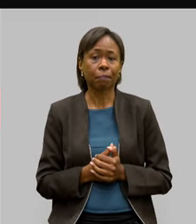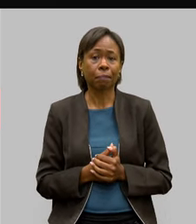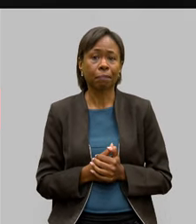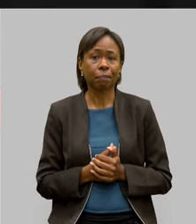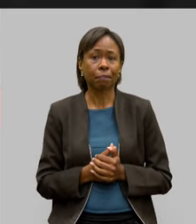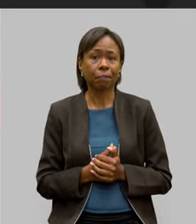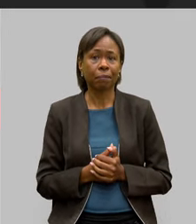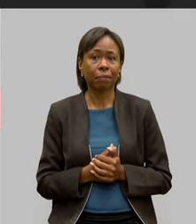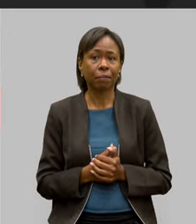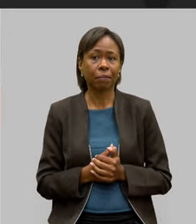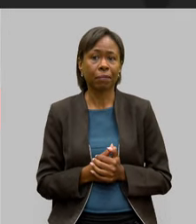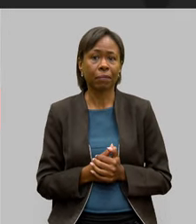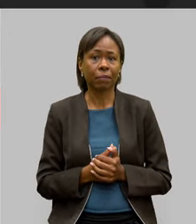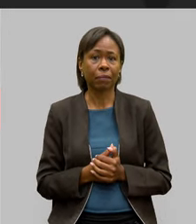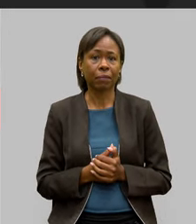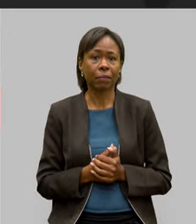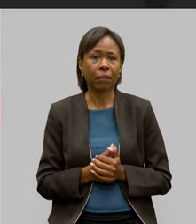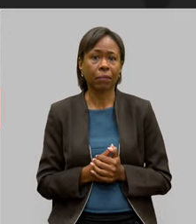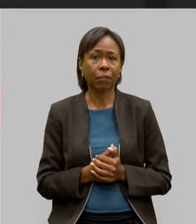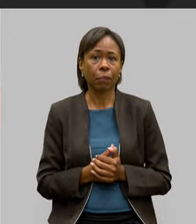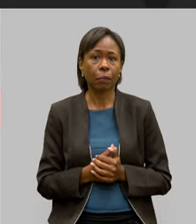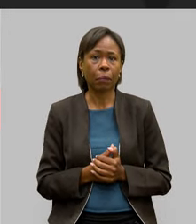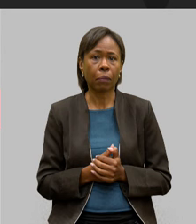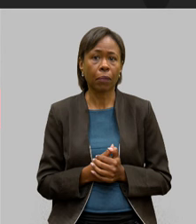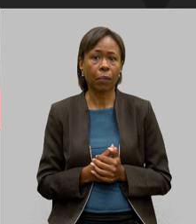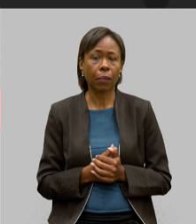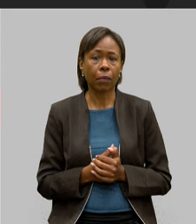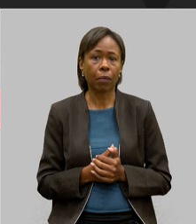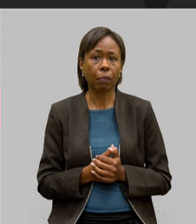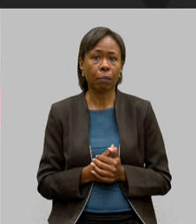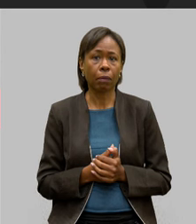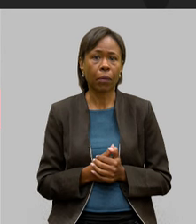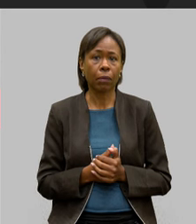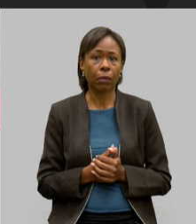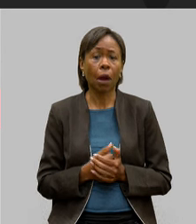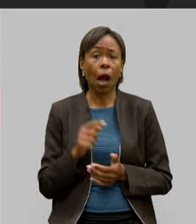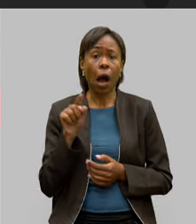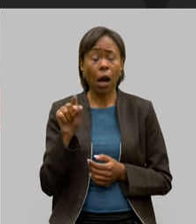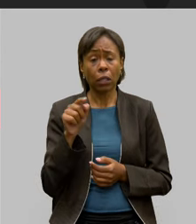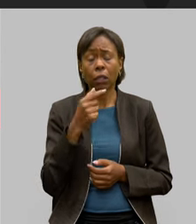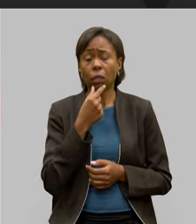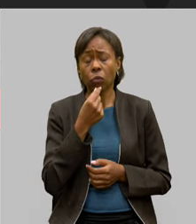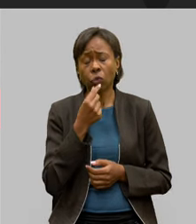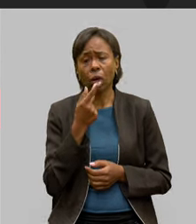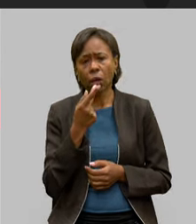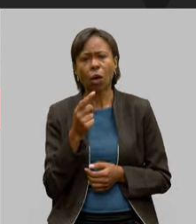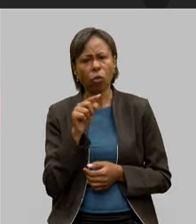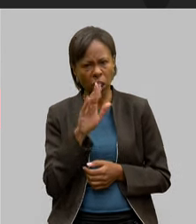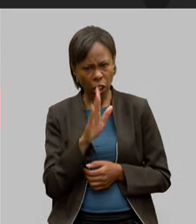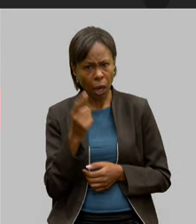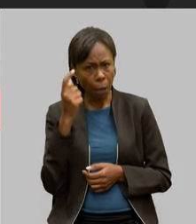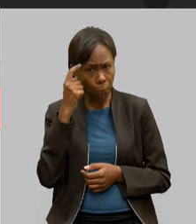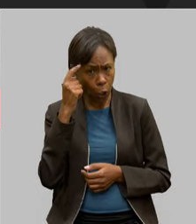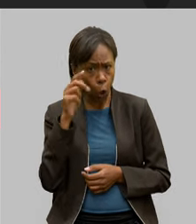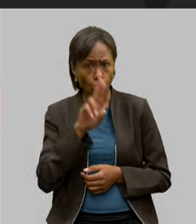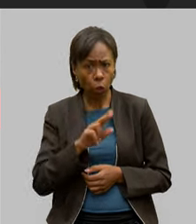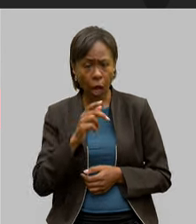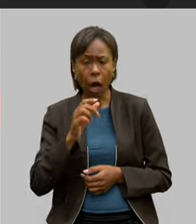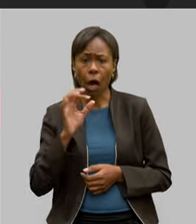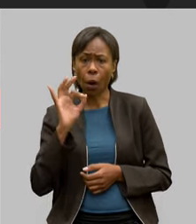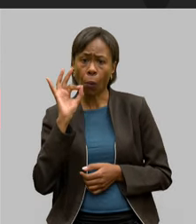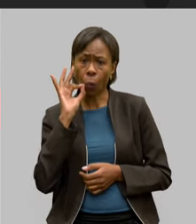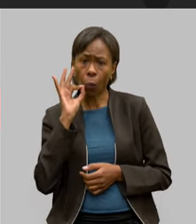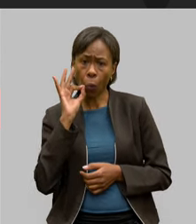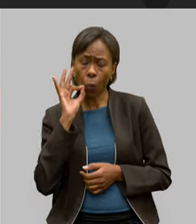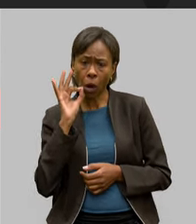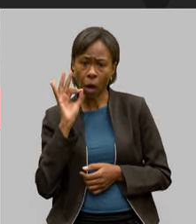tem martelo quem eh quem só tem martelo todo problema é pré aí o prof F assim Você já pensou em usar maconha isso já há mais